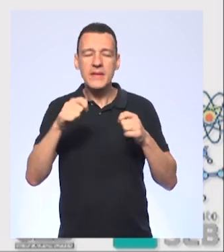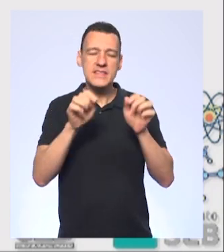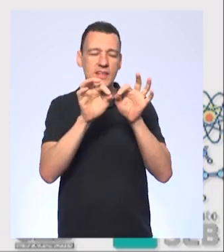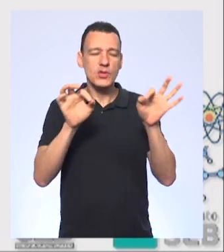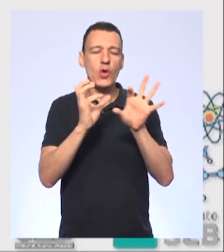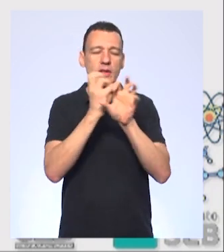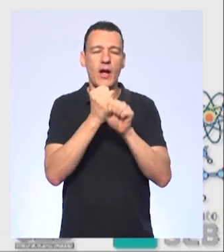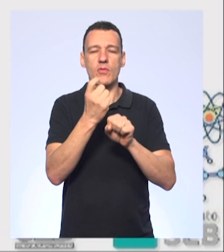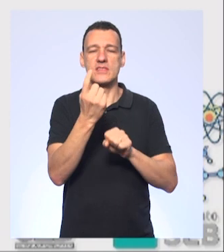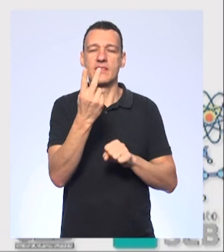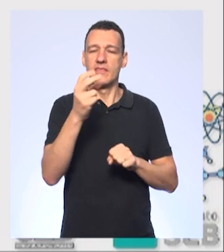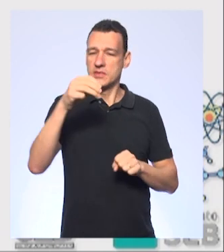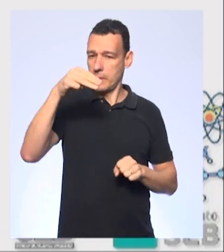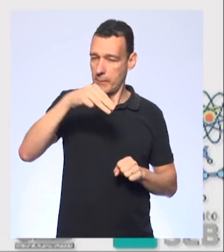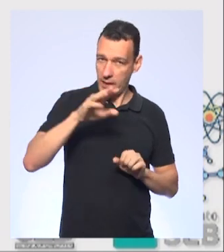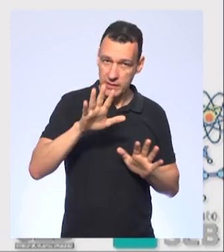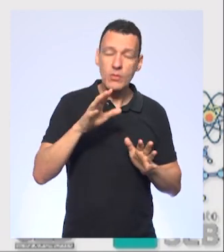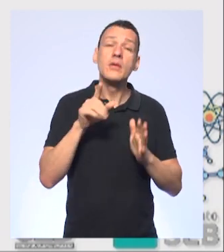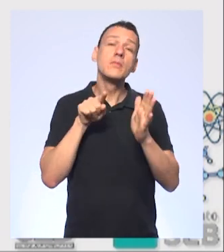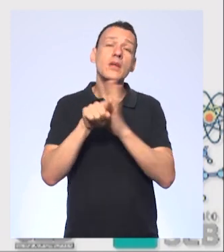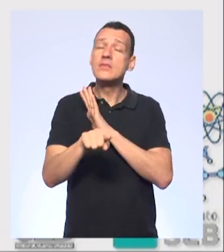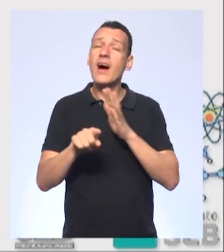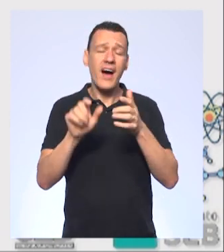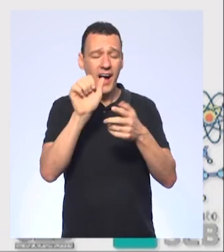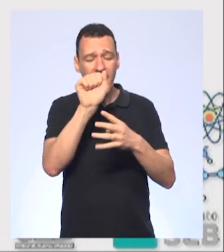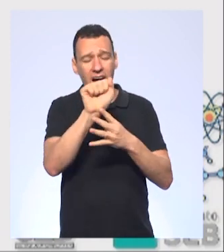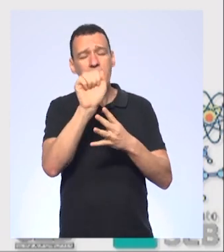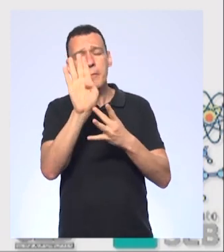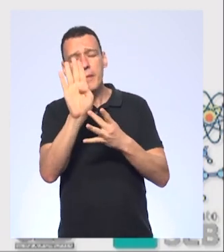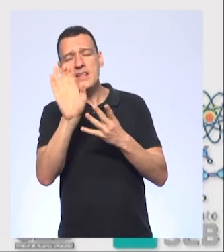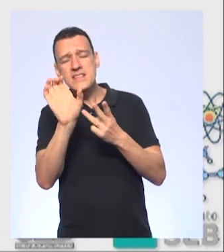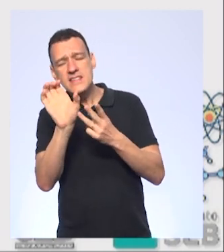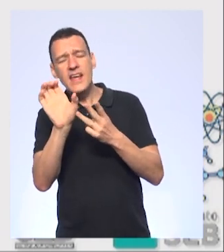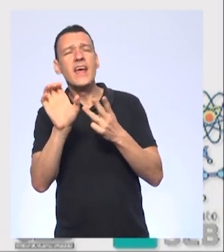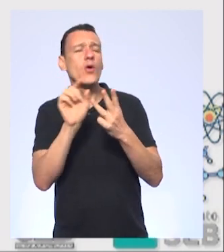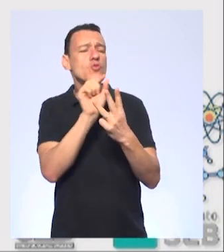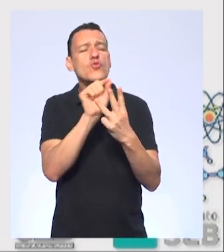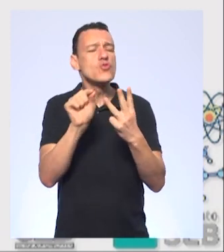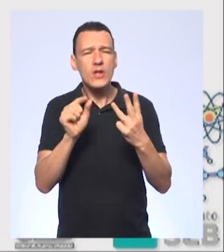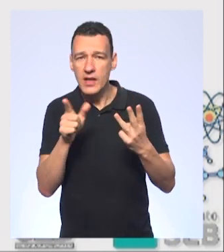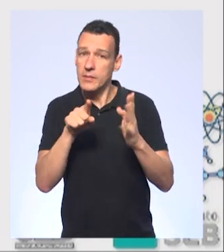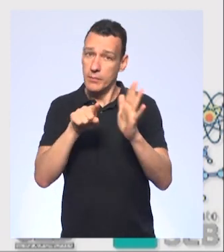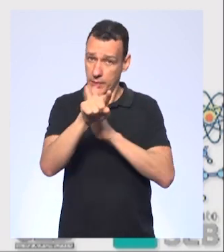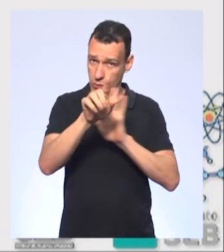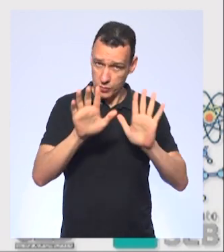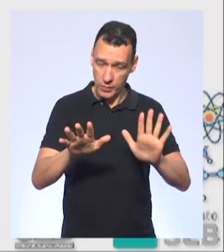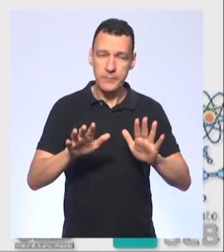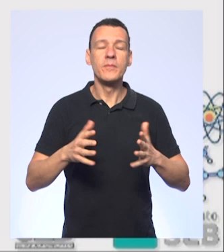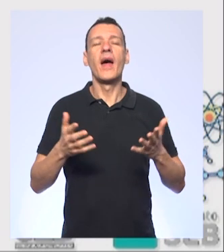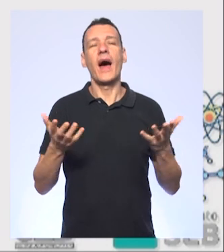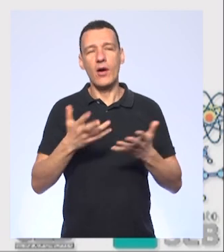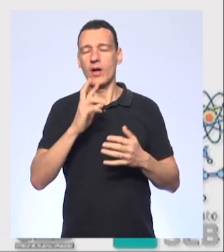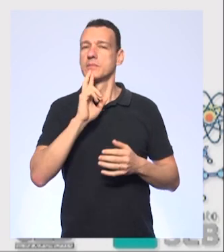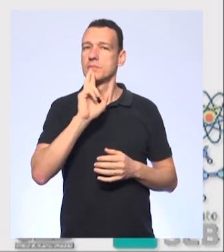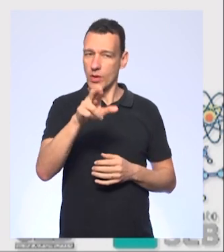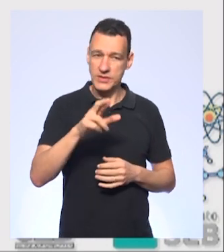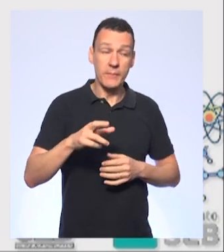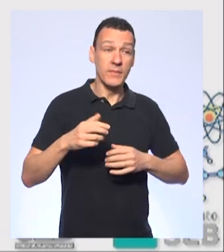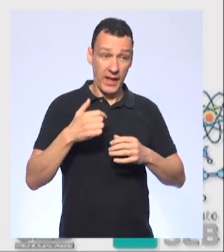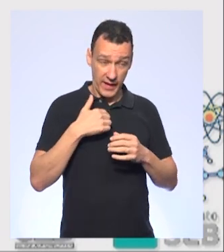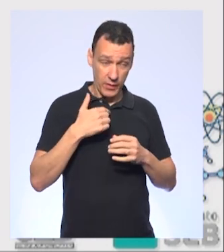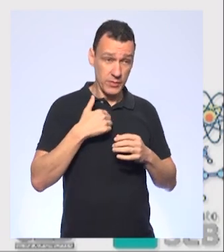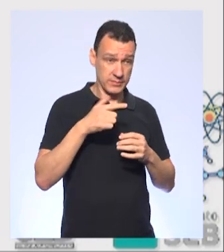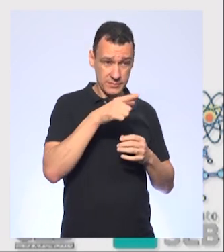E ele pergunta quem é o A, o B e o C. Para facilitar a nossa resolução, eu fiz o desenho de